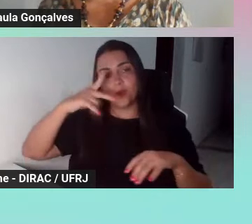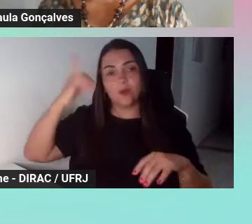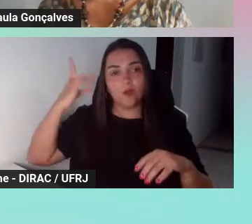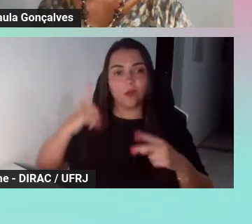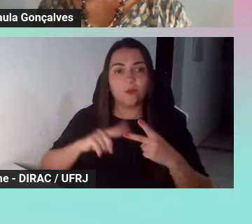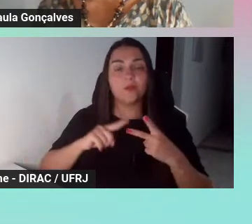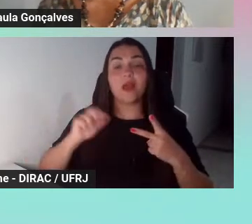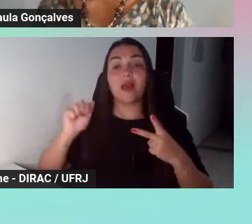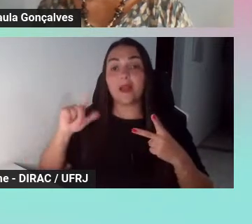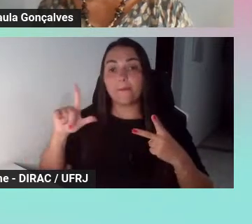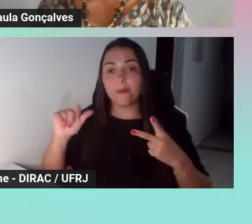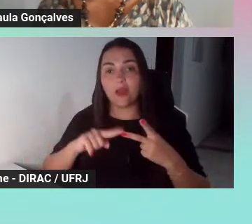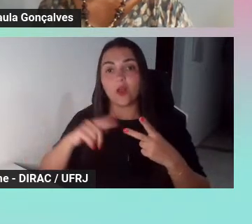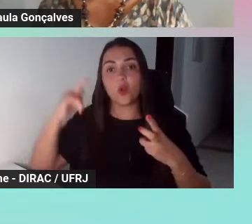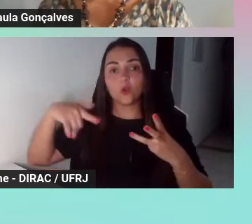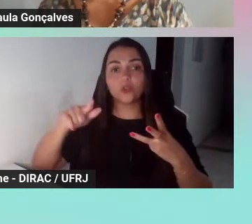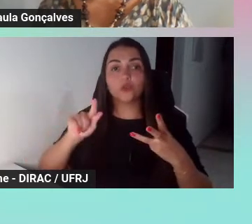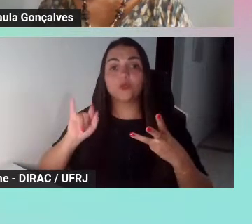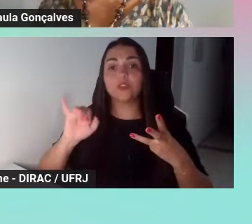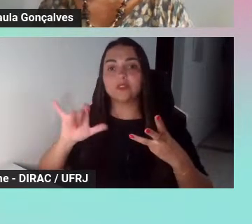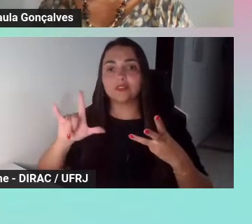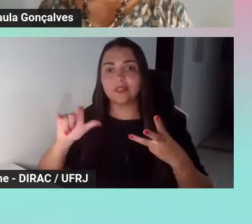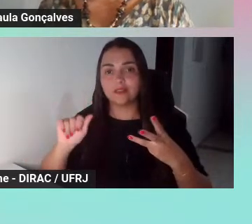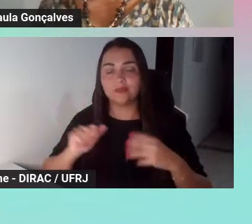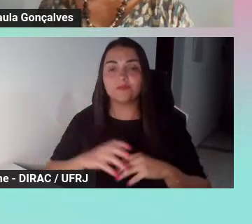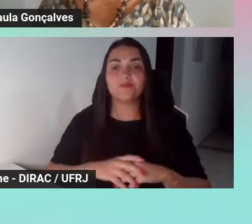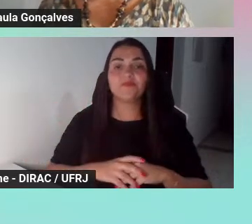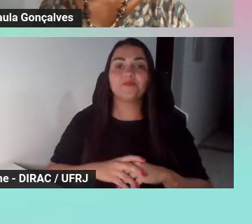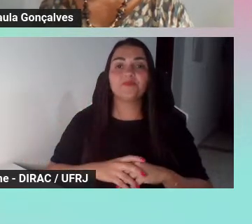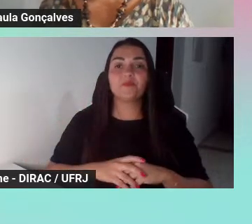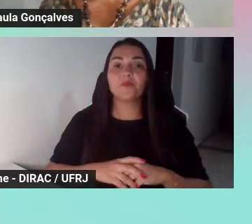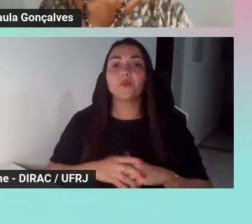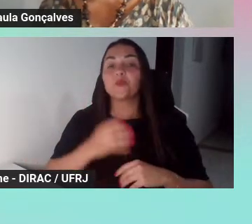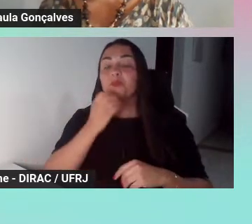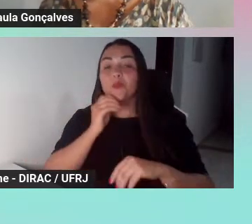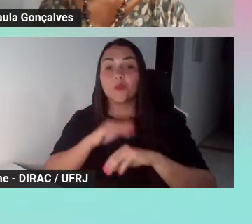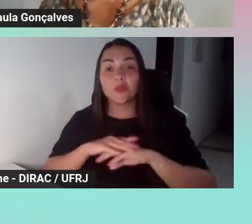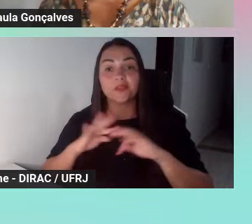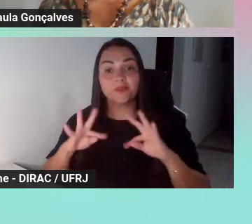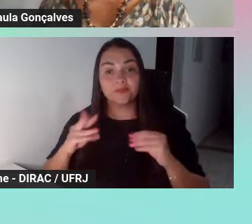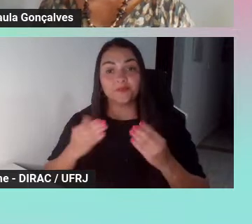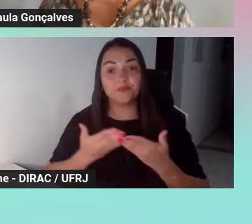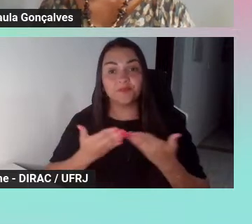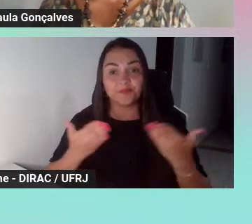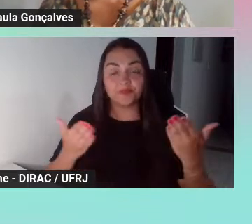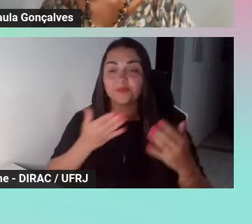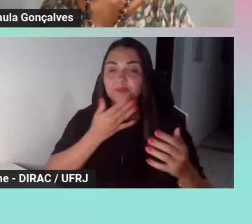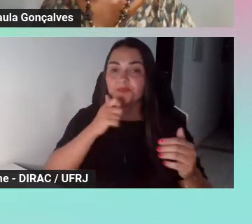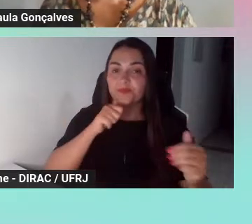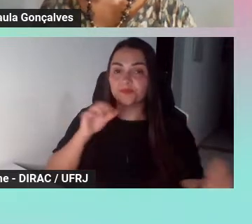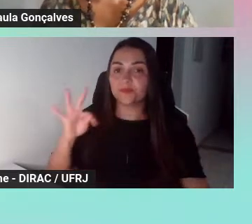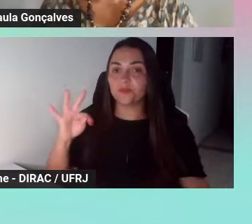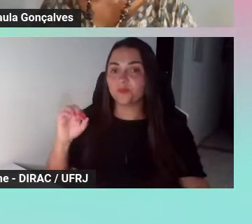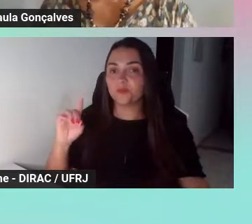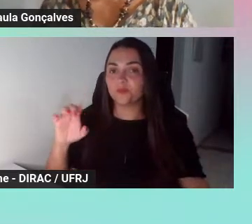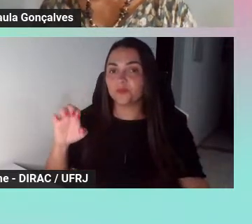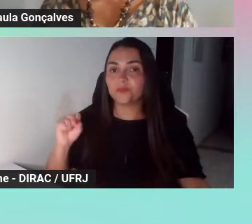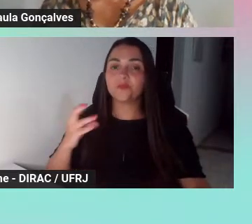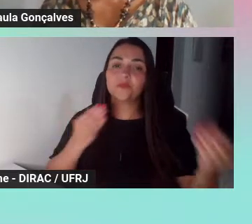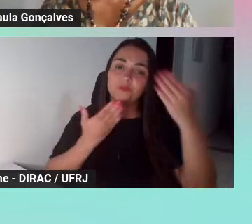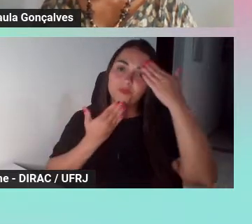Gisela. Boa noite a todos e todas e todos. Agradeço muito o convite para estar